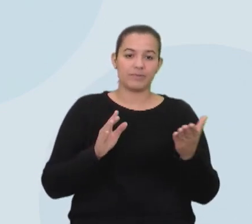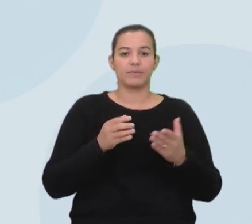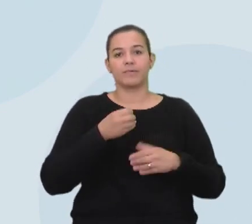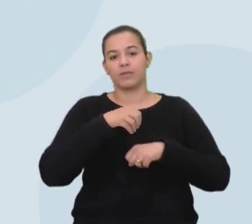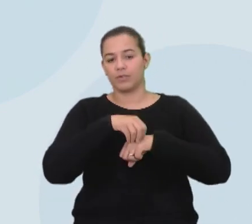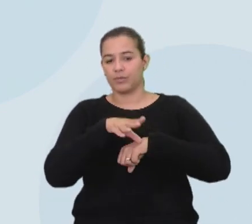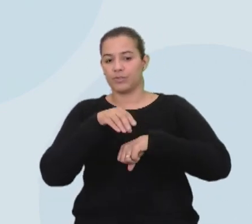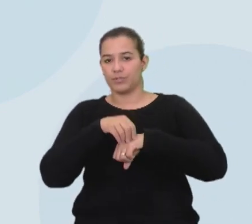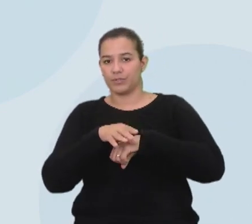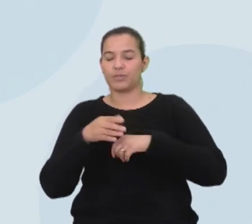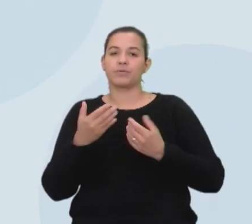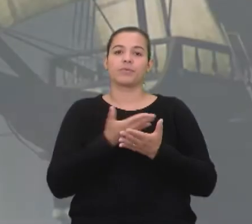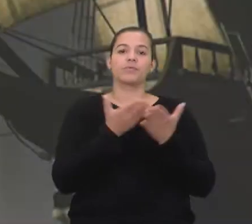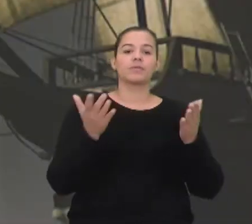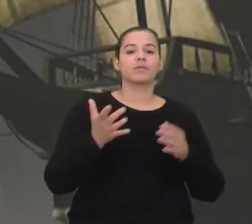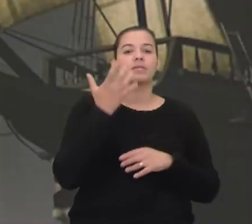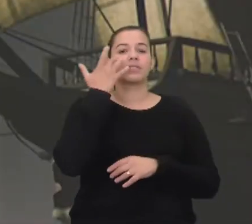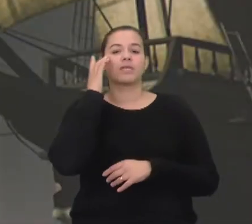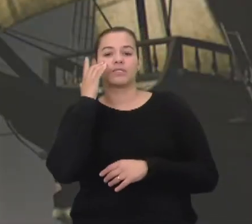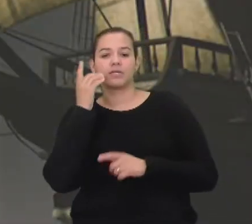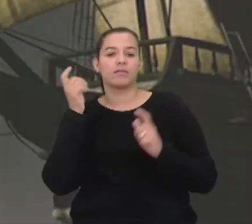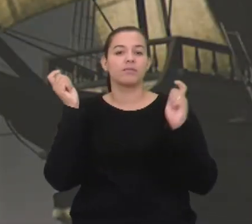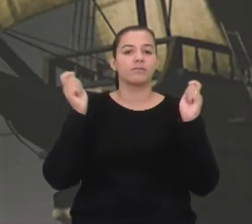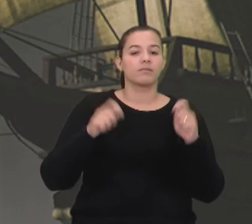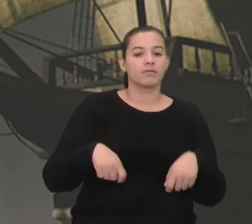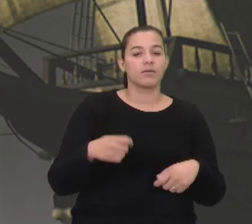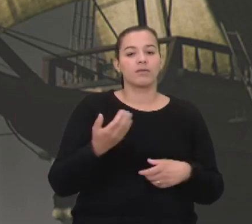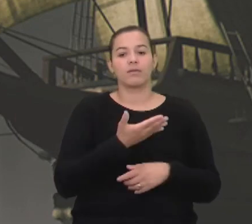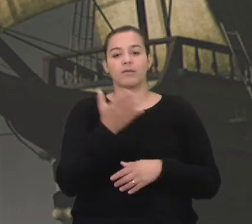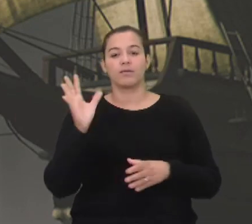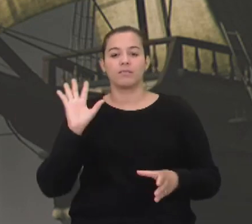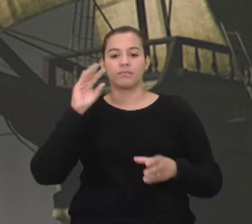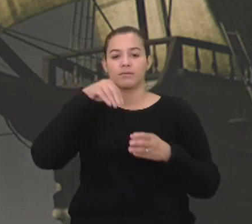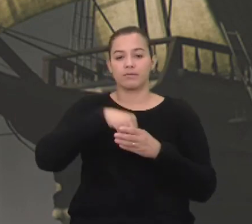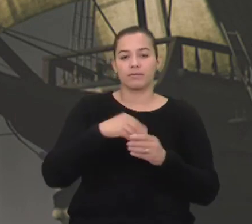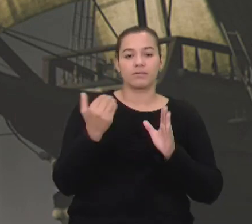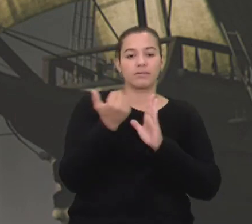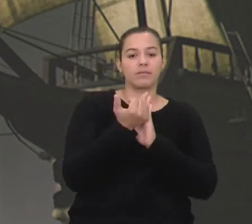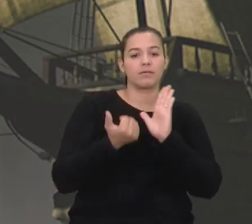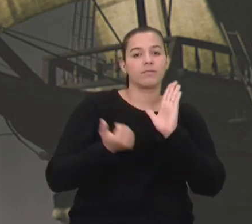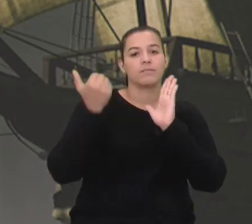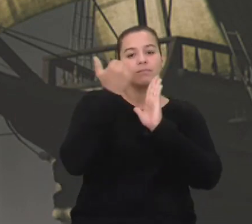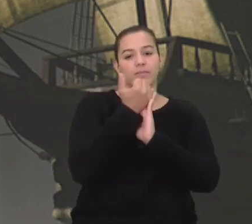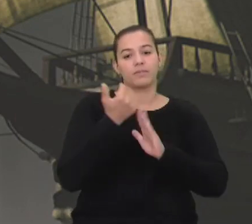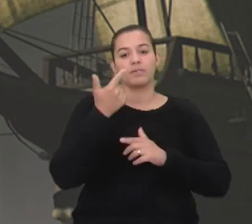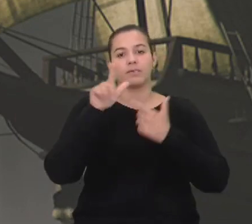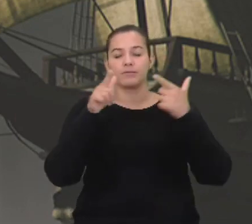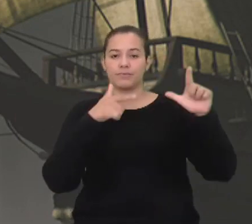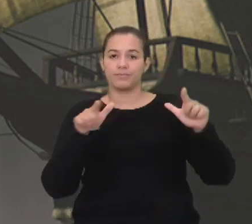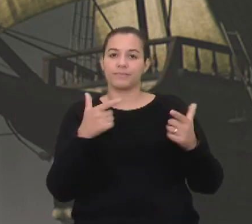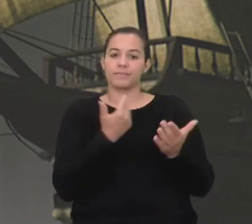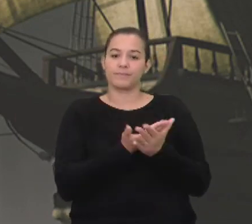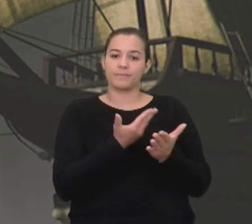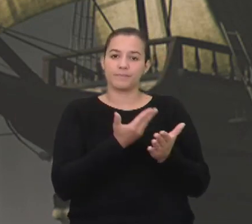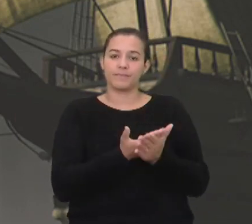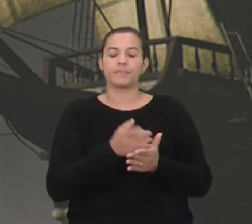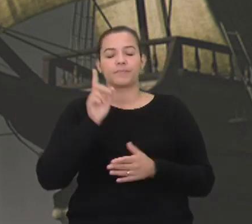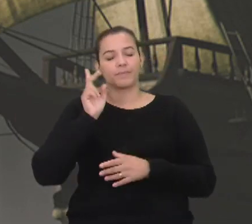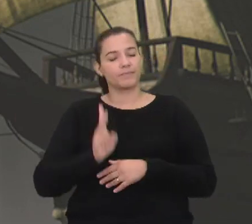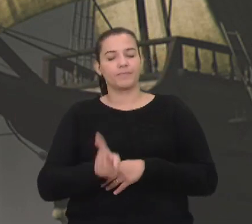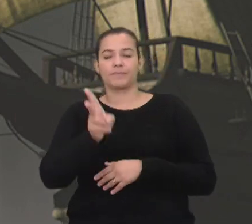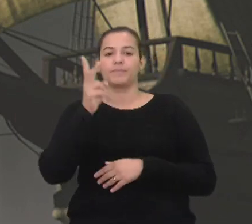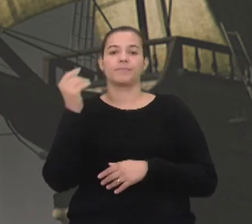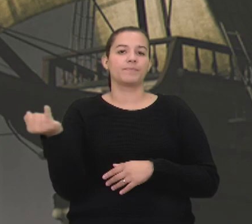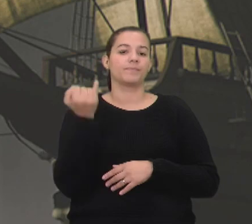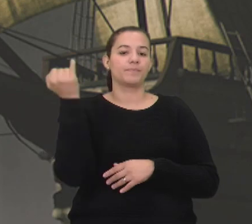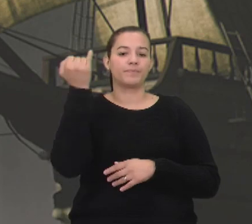dicas, digam aí o que vocês acharam, o que pode ser acrescentado de repente nas próximas aulas, porque isso também é sempre muito importante